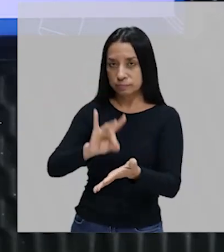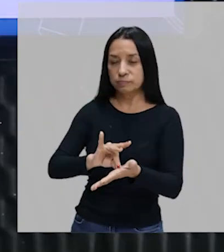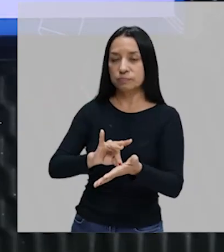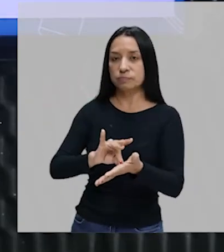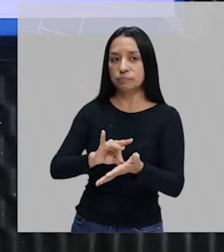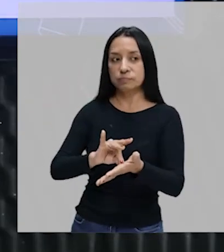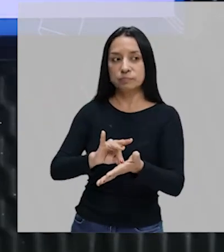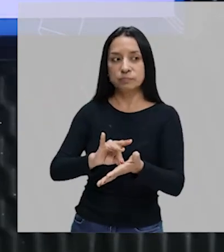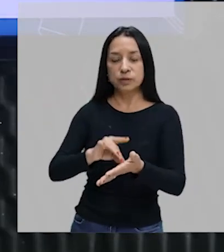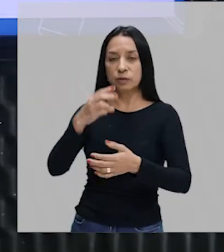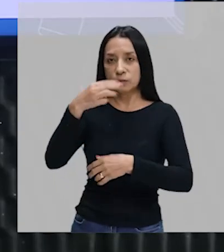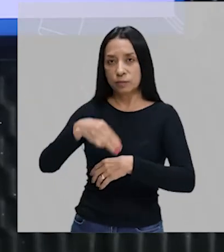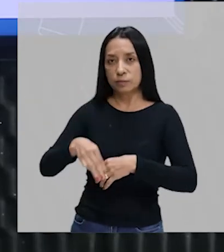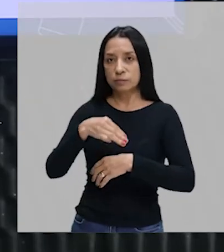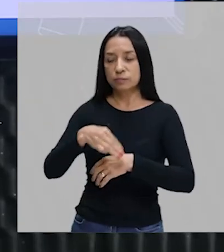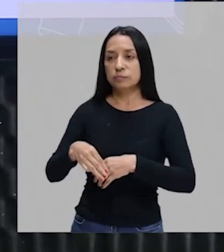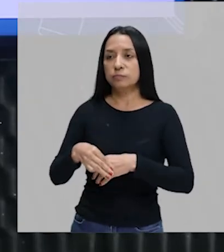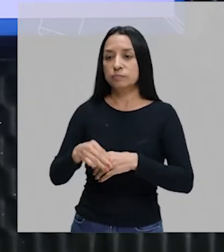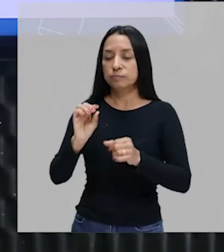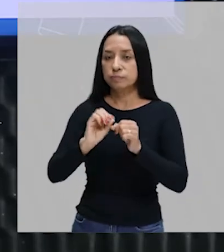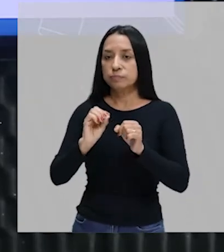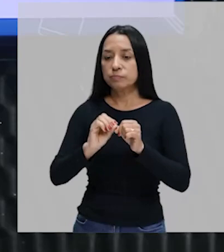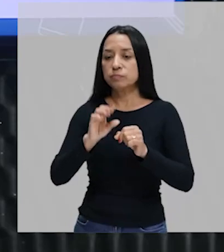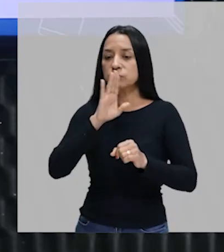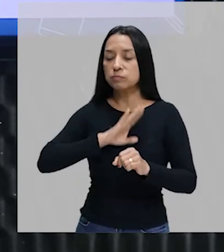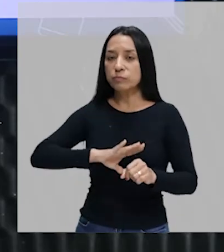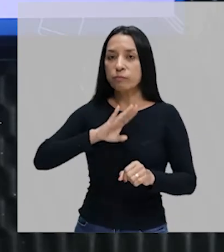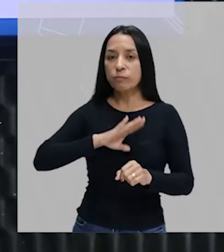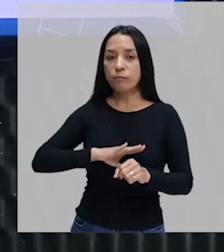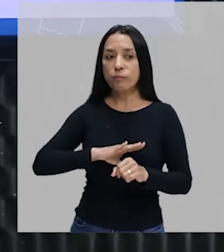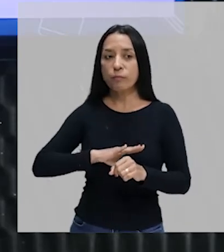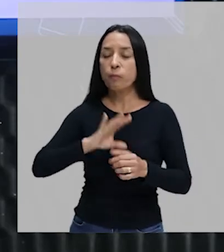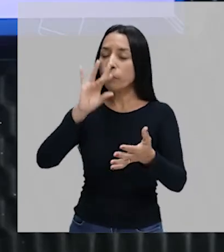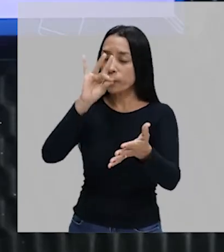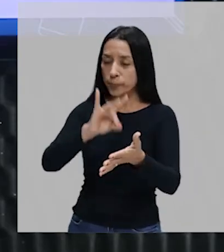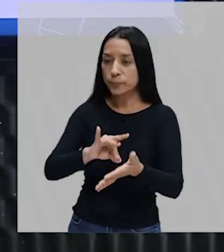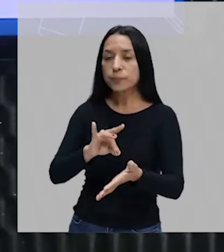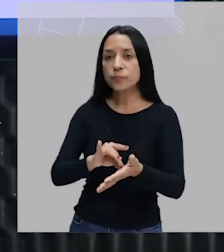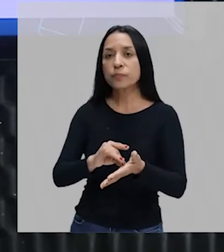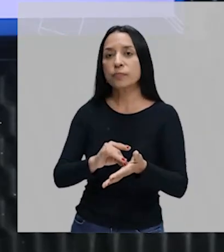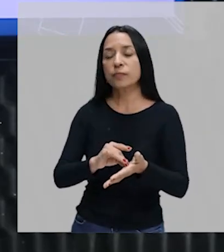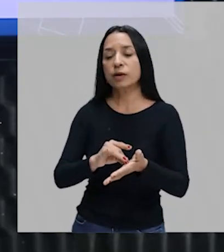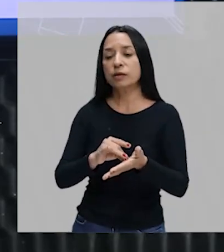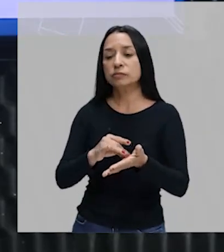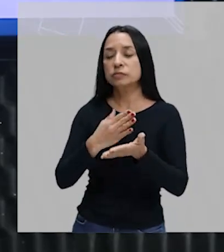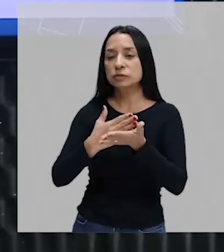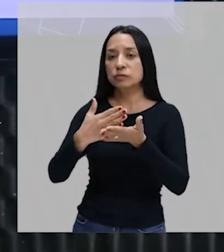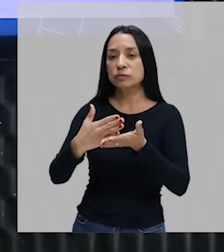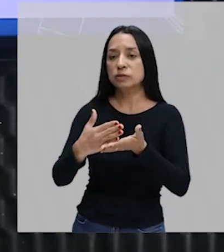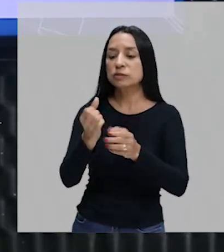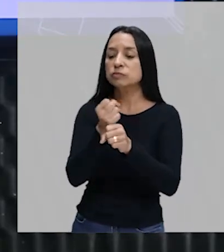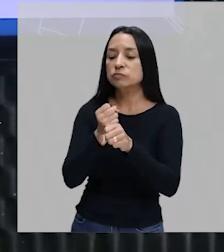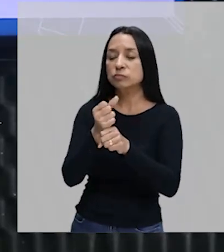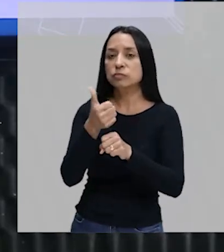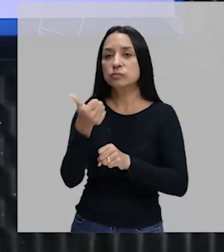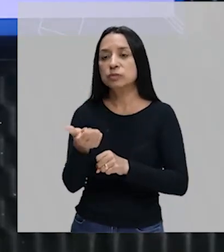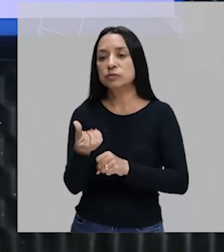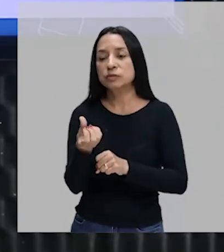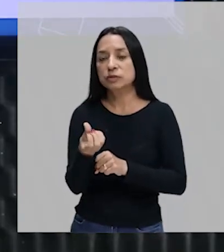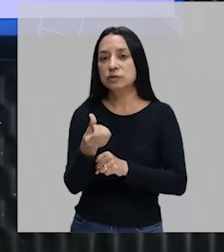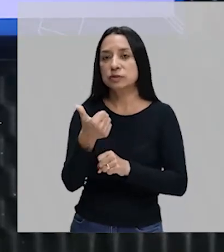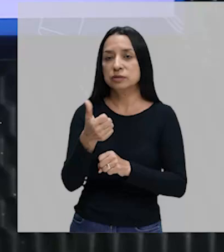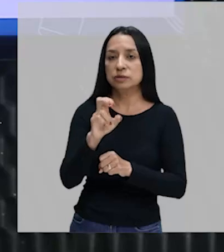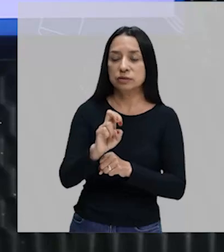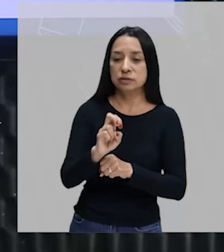colonização do Maranhão, feita pelos portugueses, de fato, a partir de 1615. Analisando os